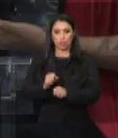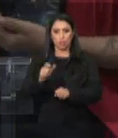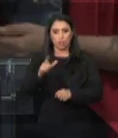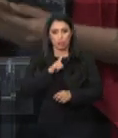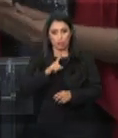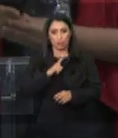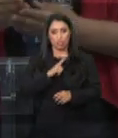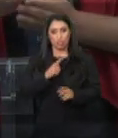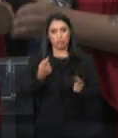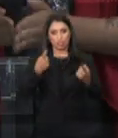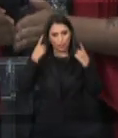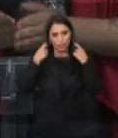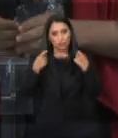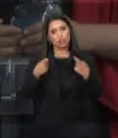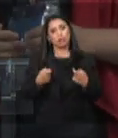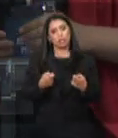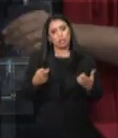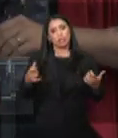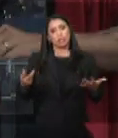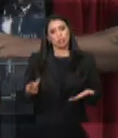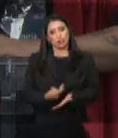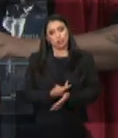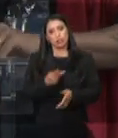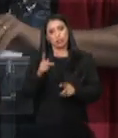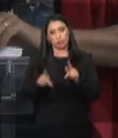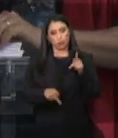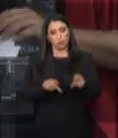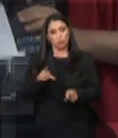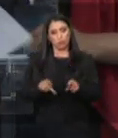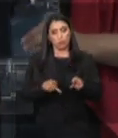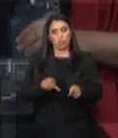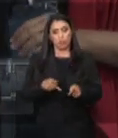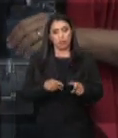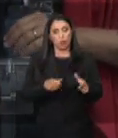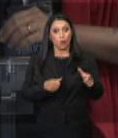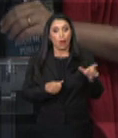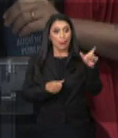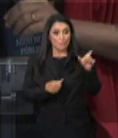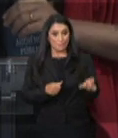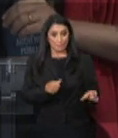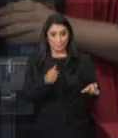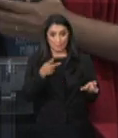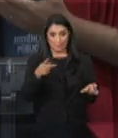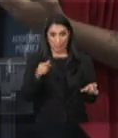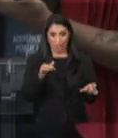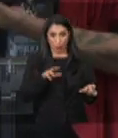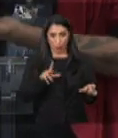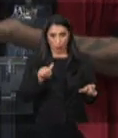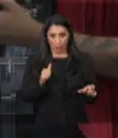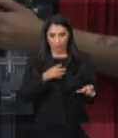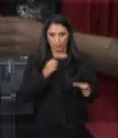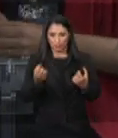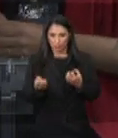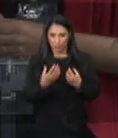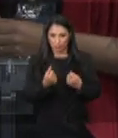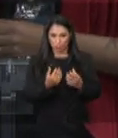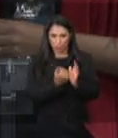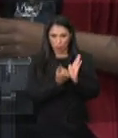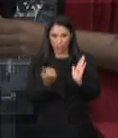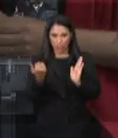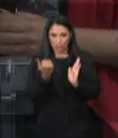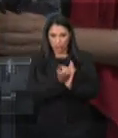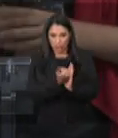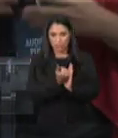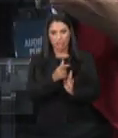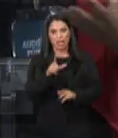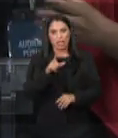da violência sofrida por essa população a Paula me ensinou que para a gente avançar no direito do